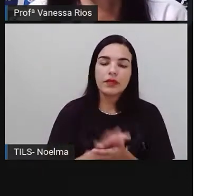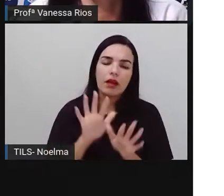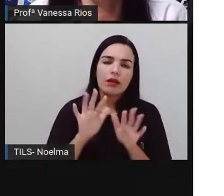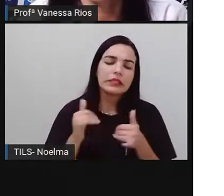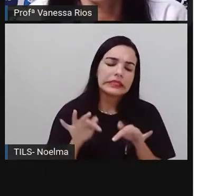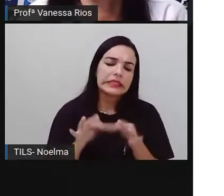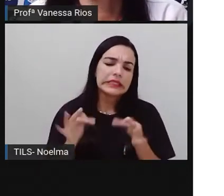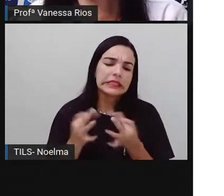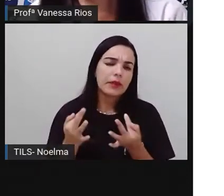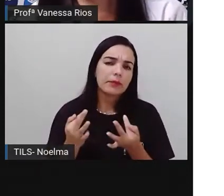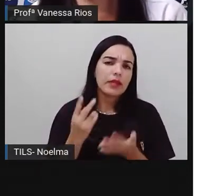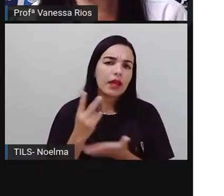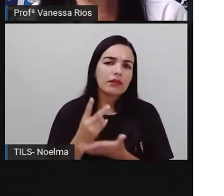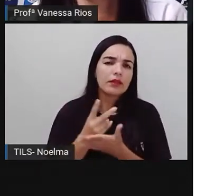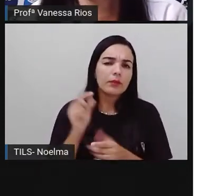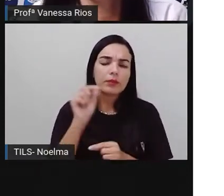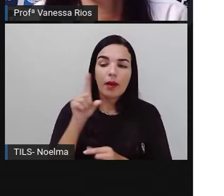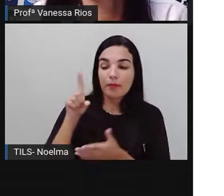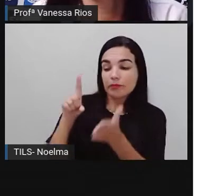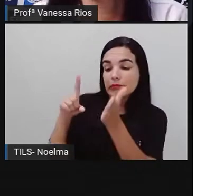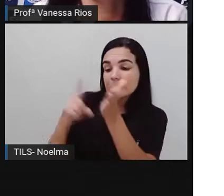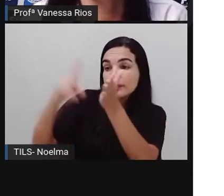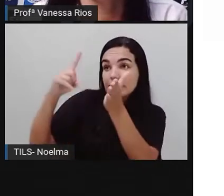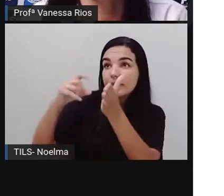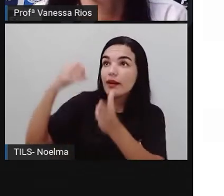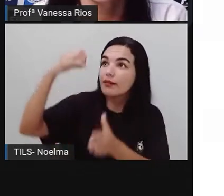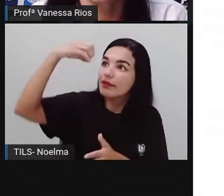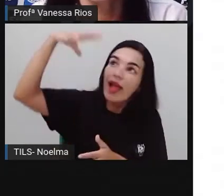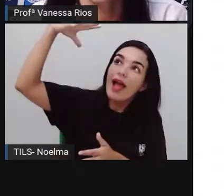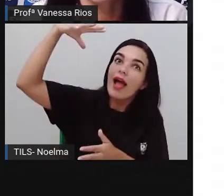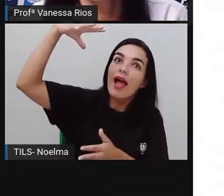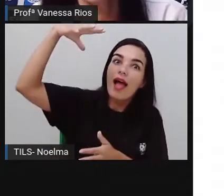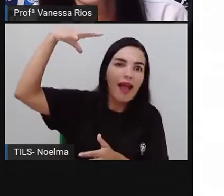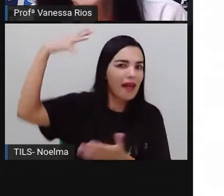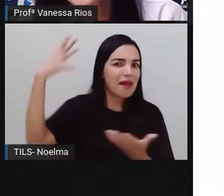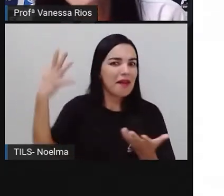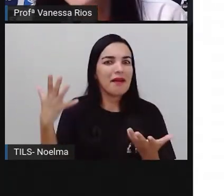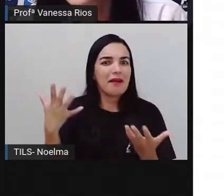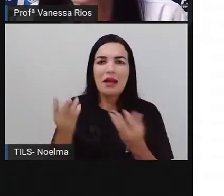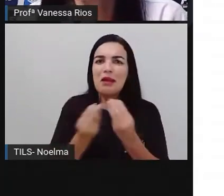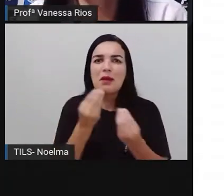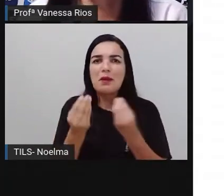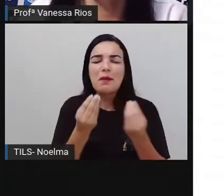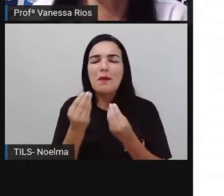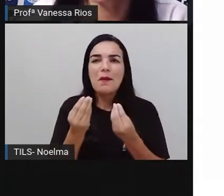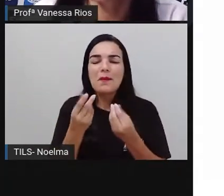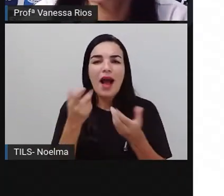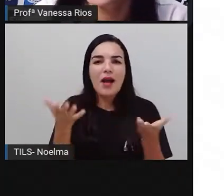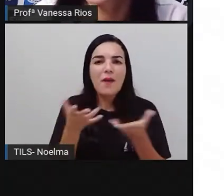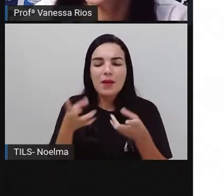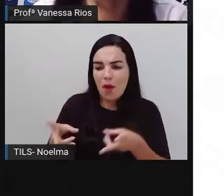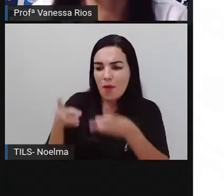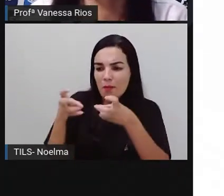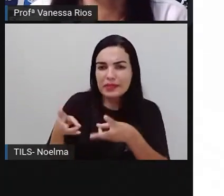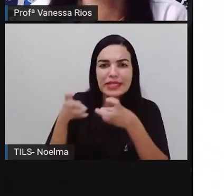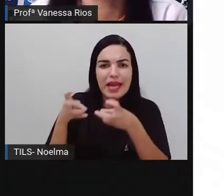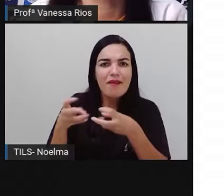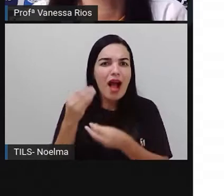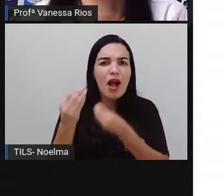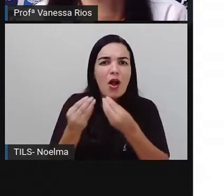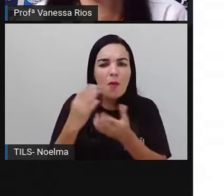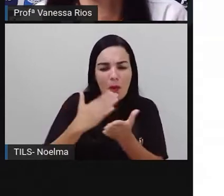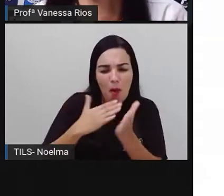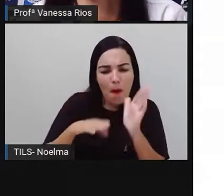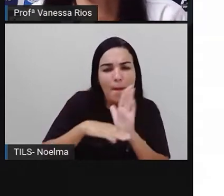a gente toca lá o interruptor e a lâmpada acende. Mas aí é muito interessante observarmos aí como esse